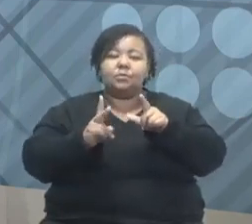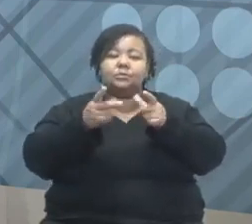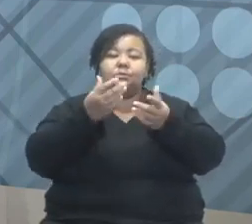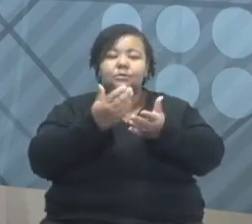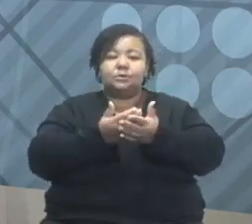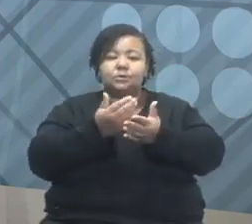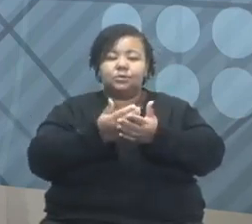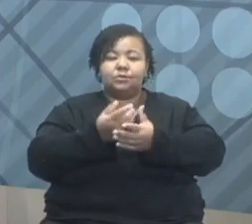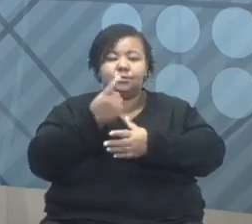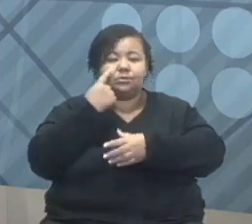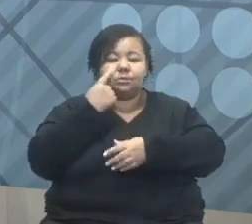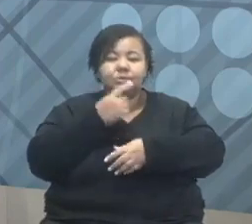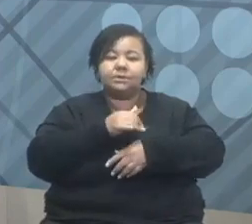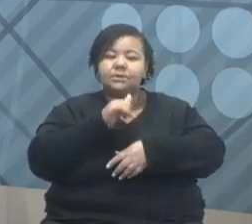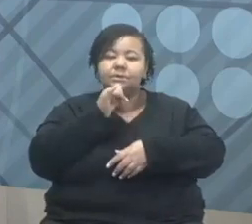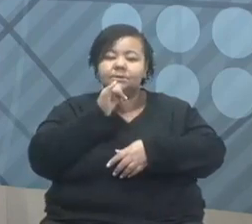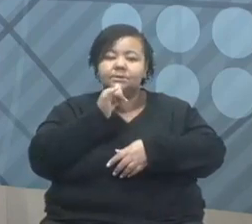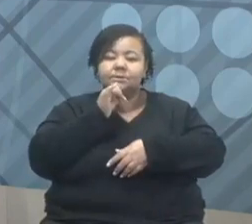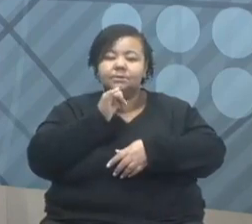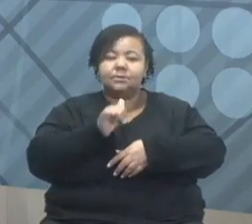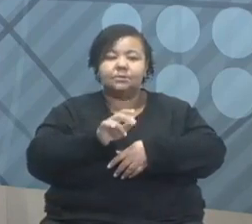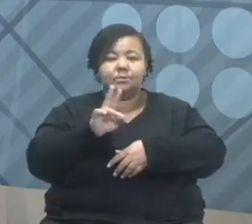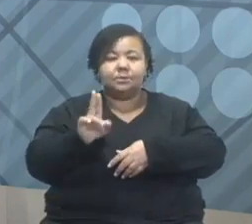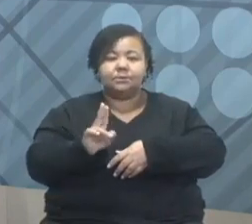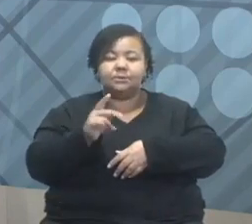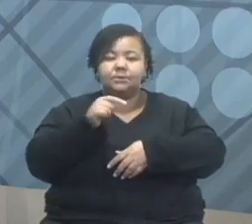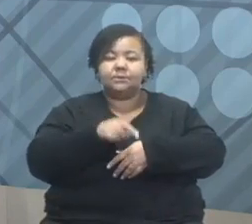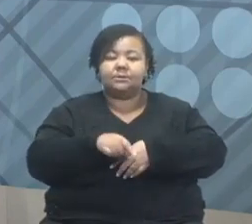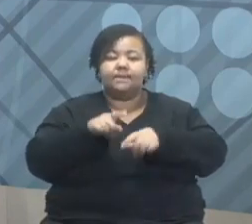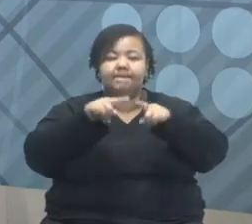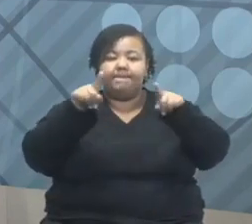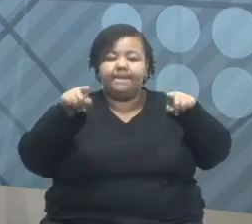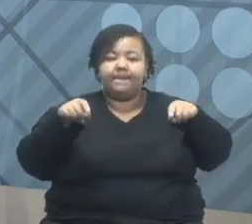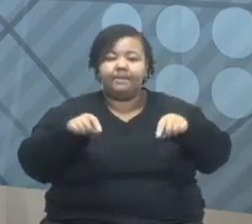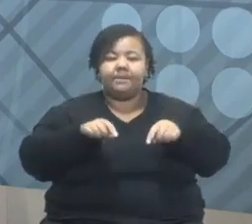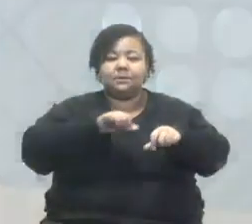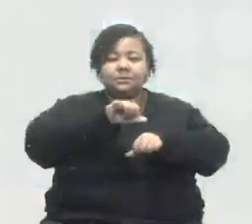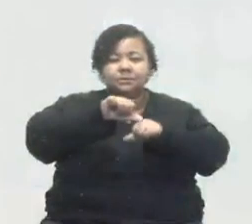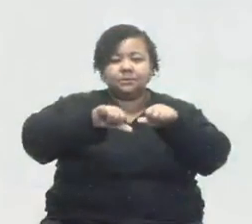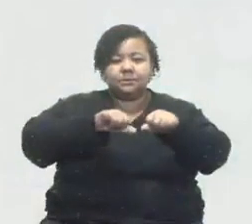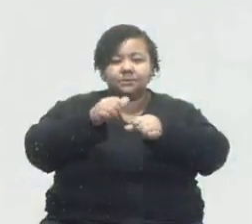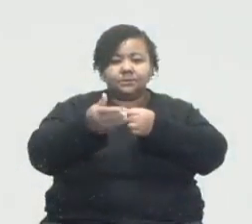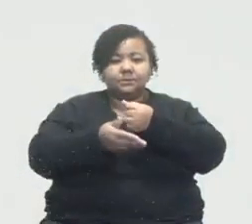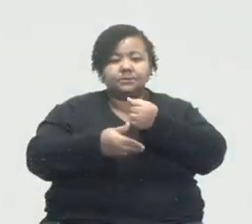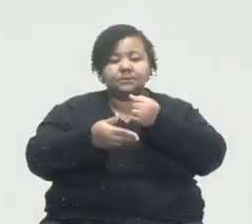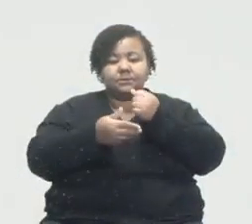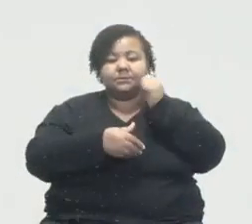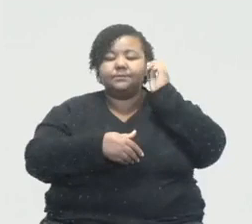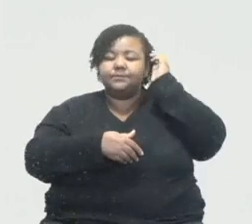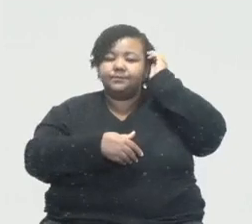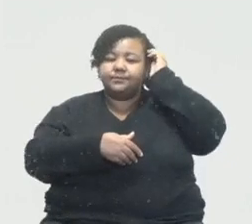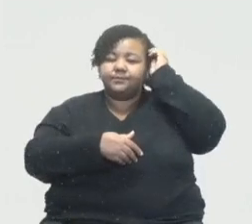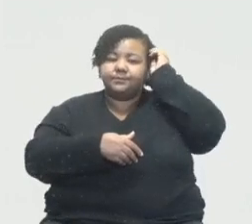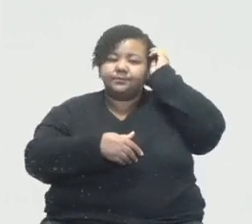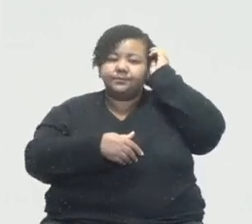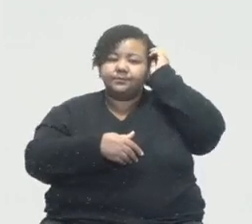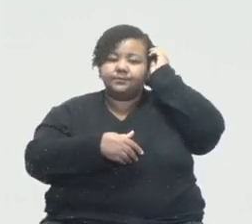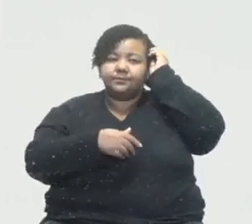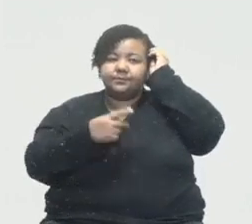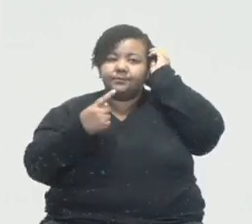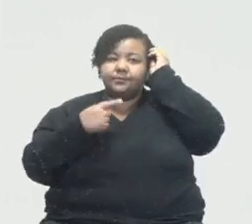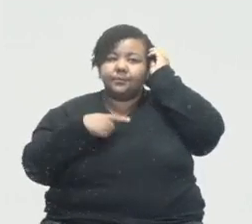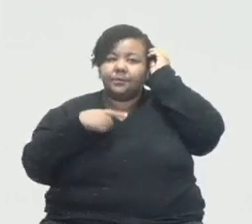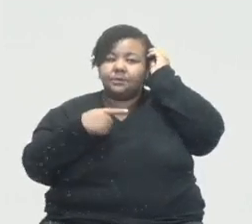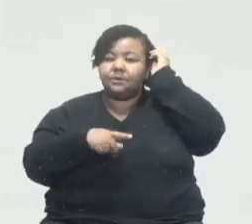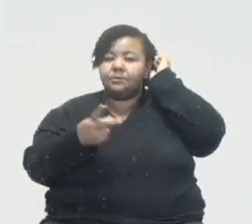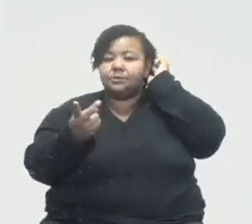nós temos um exemplo para trabalhar com relação à matriz mudança de base. Acompanhe. Então, nós vamos ter aqui